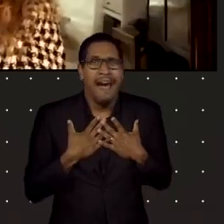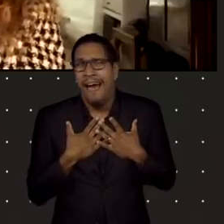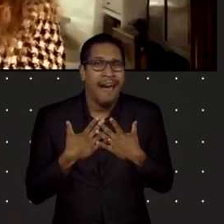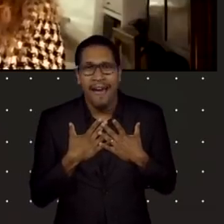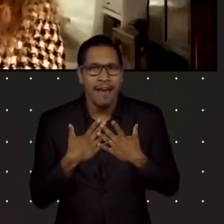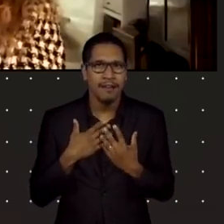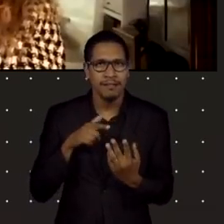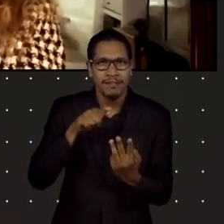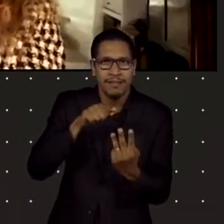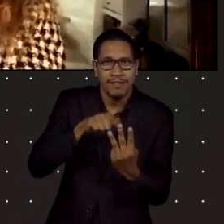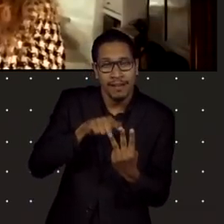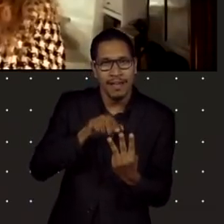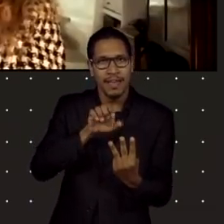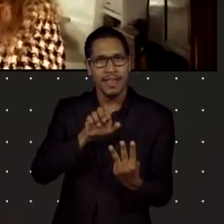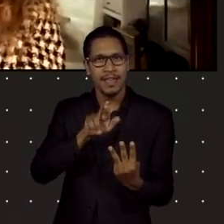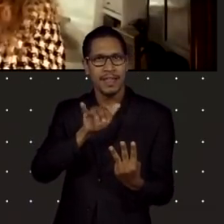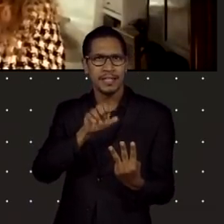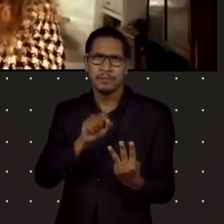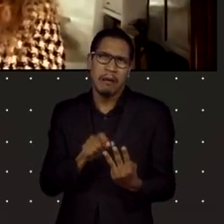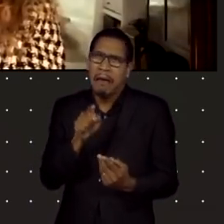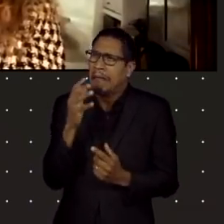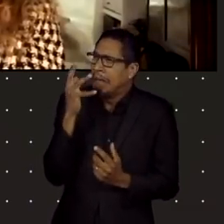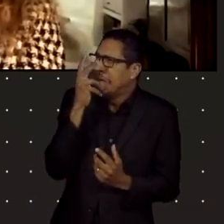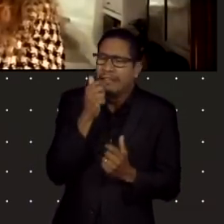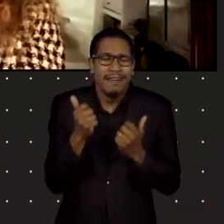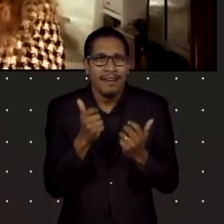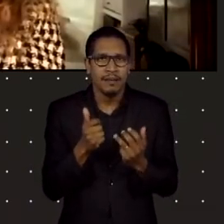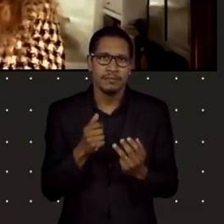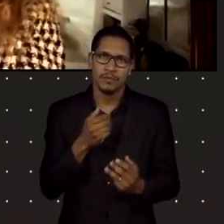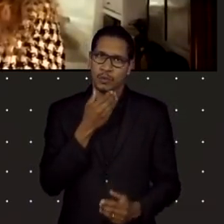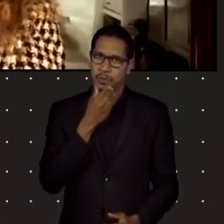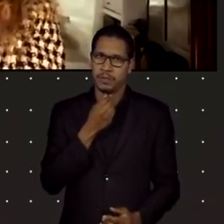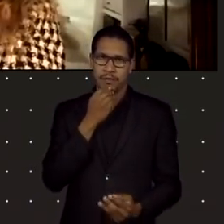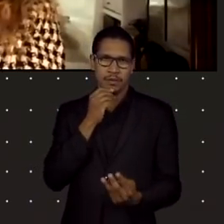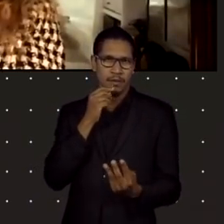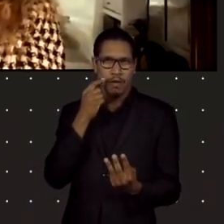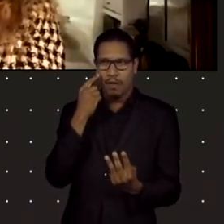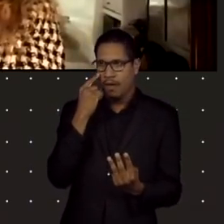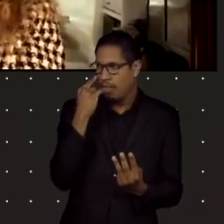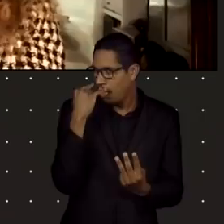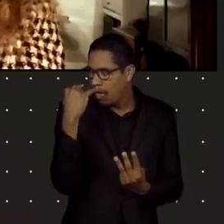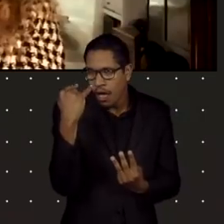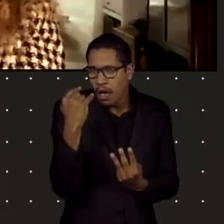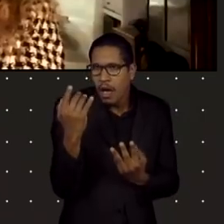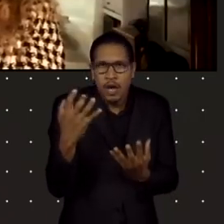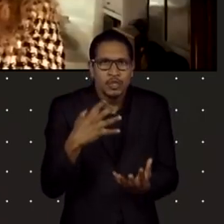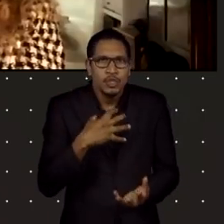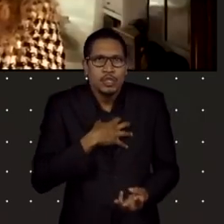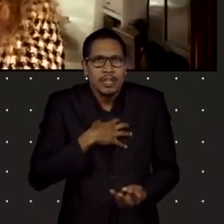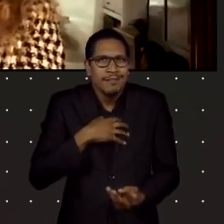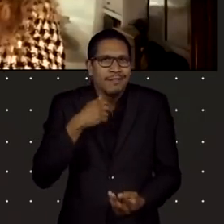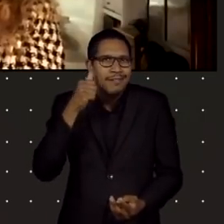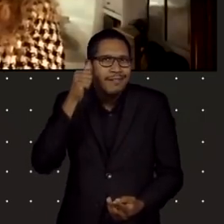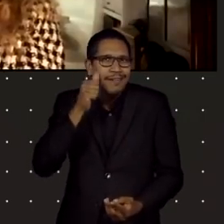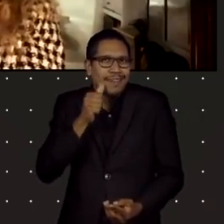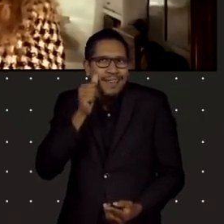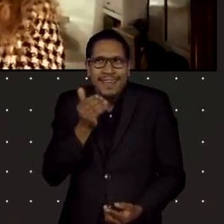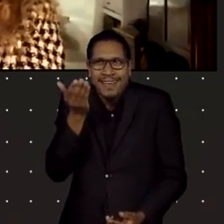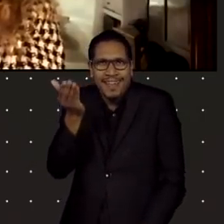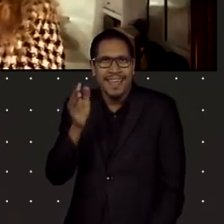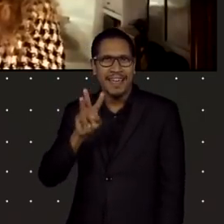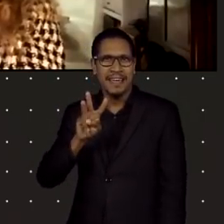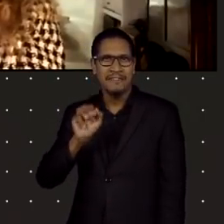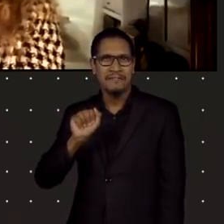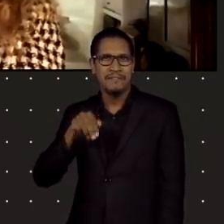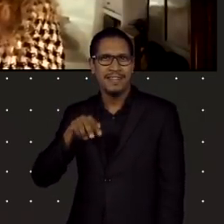Erasmo. E os garotos ficavam apaixonados pela maneira de se expressar, a maneira